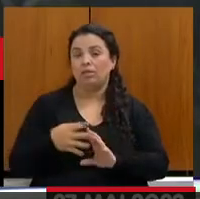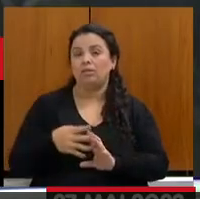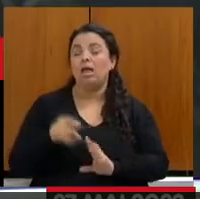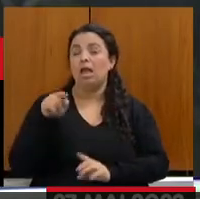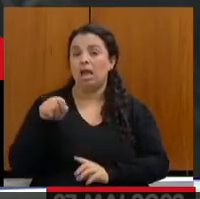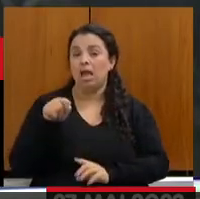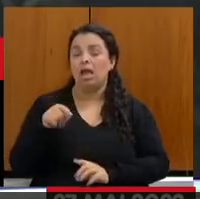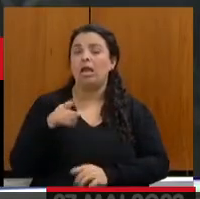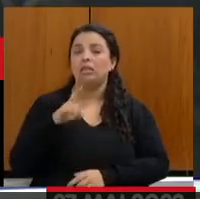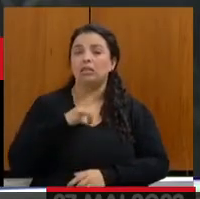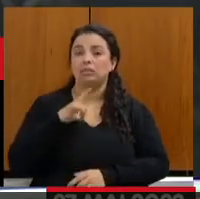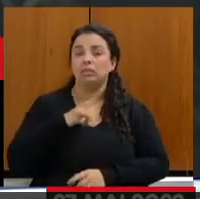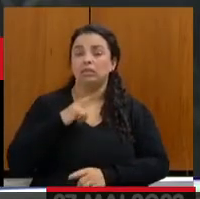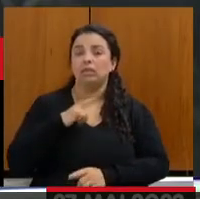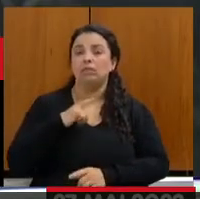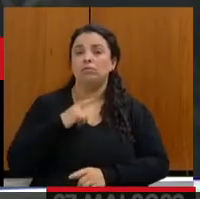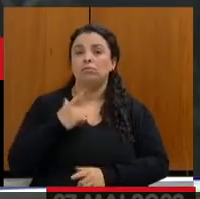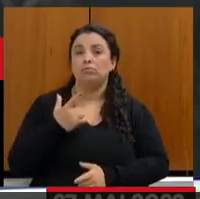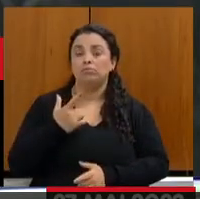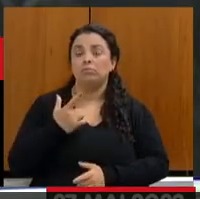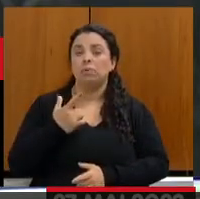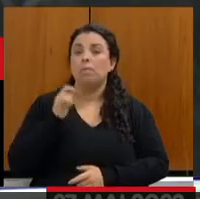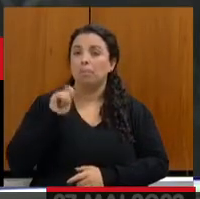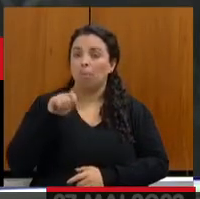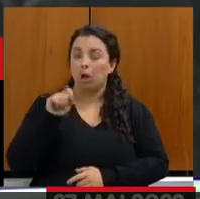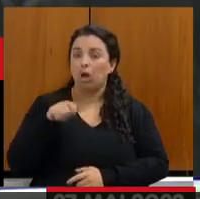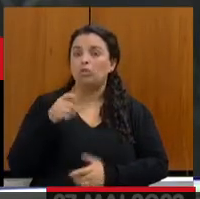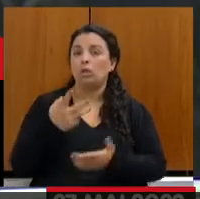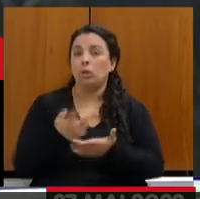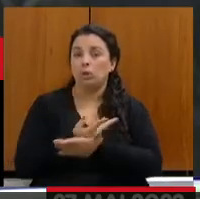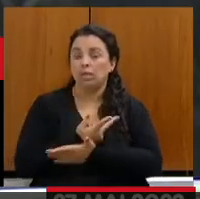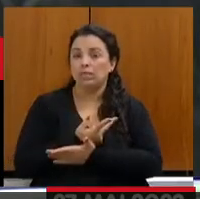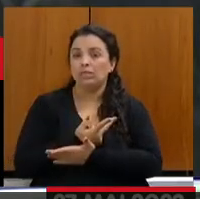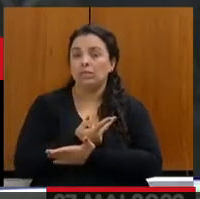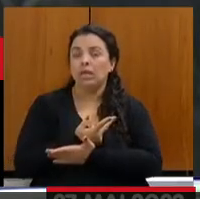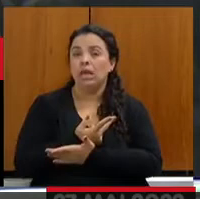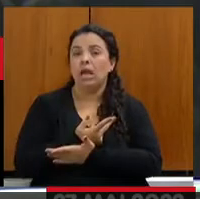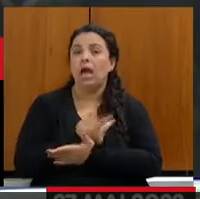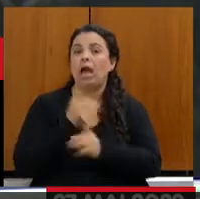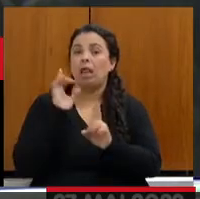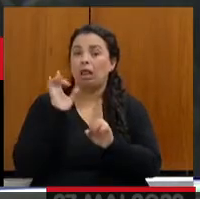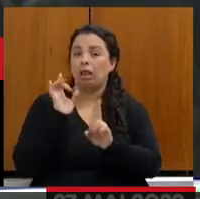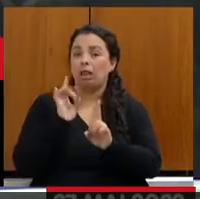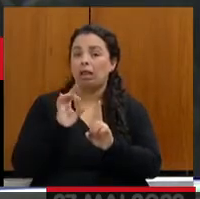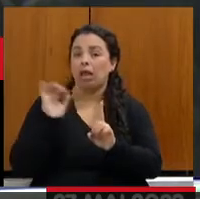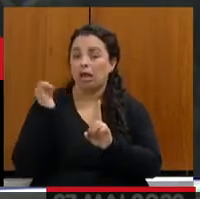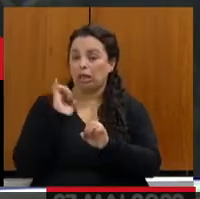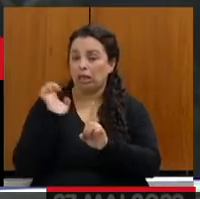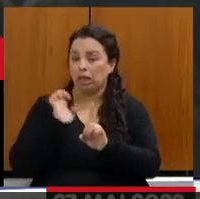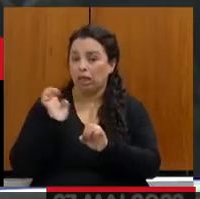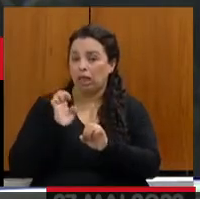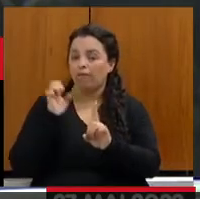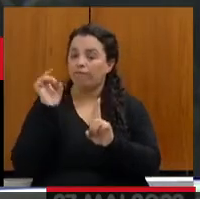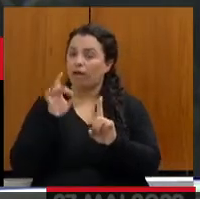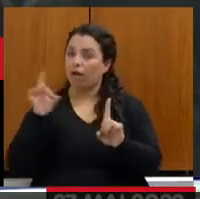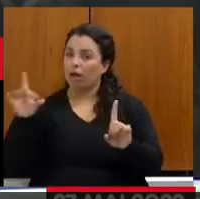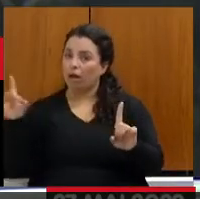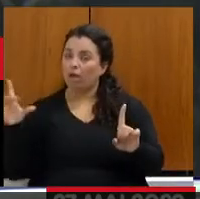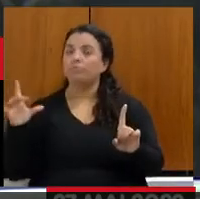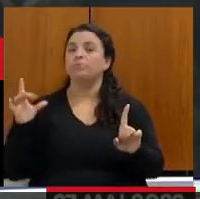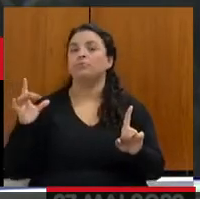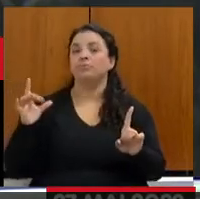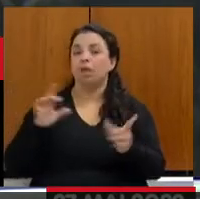hoje reforma recrudescer recrudescido a LGBT fobia transfobia a questão da segurança